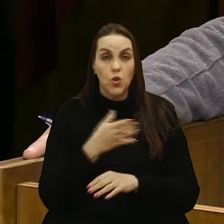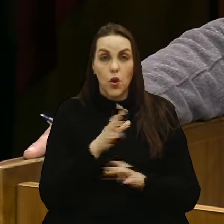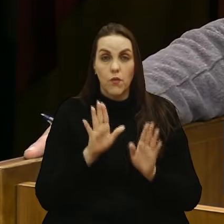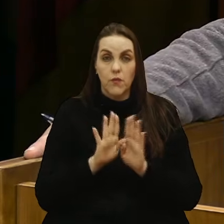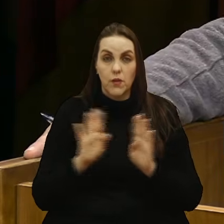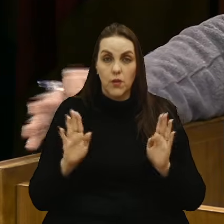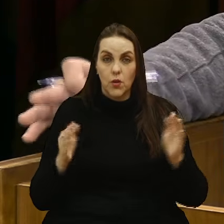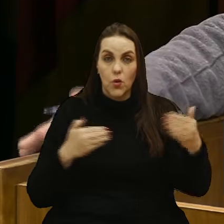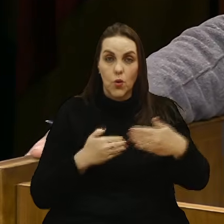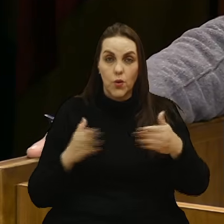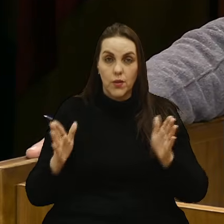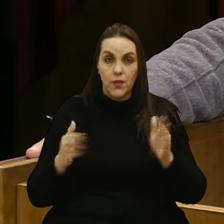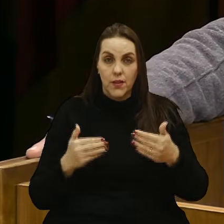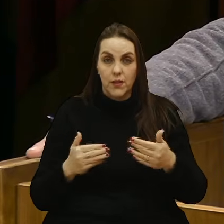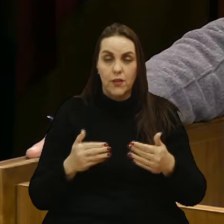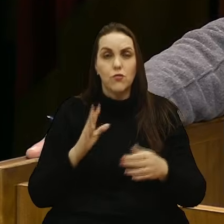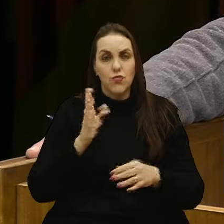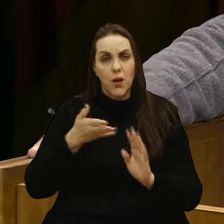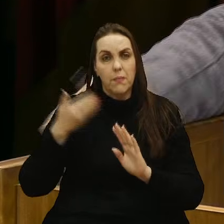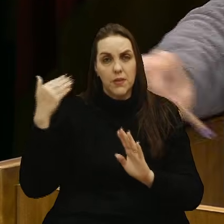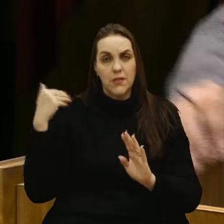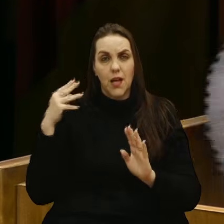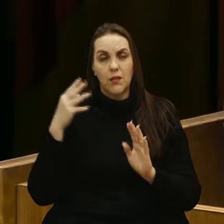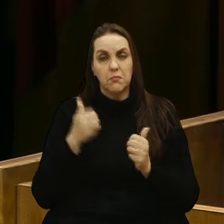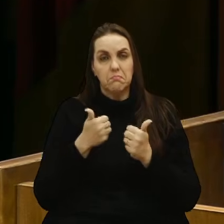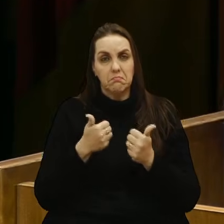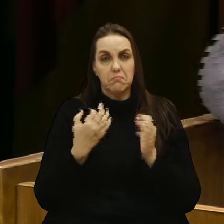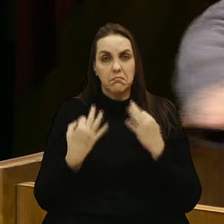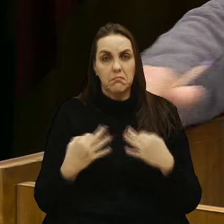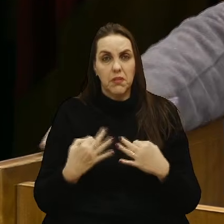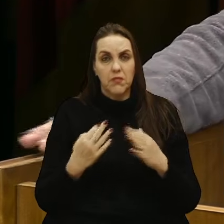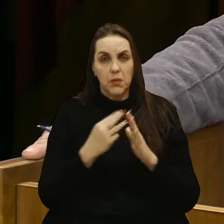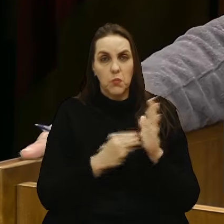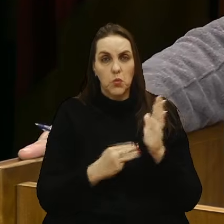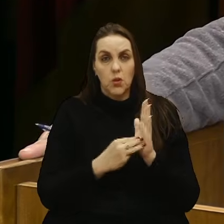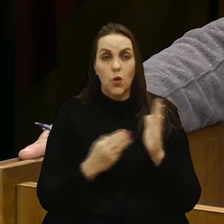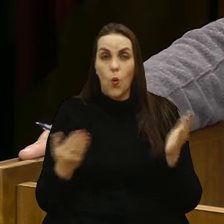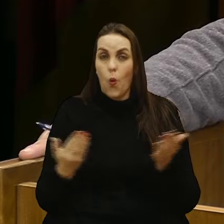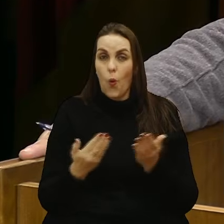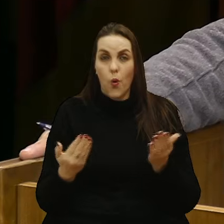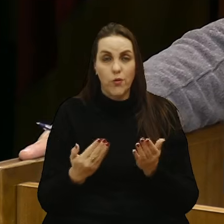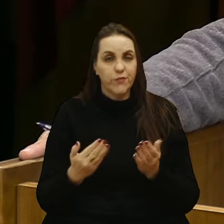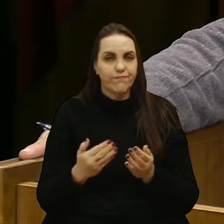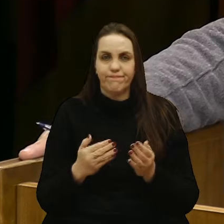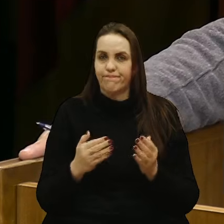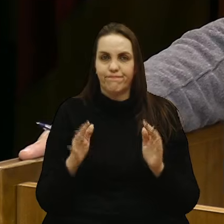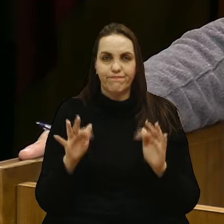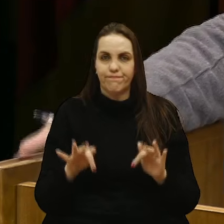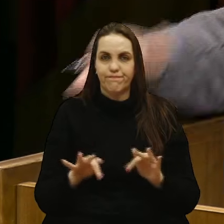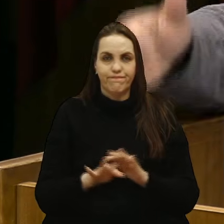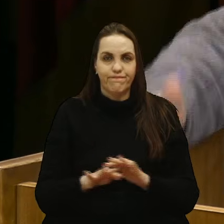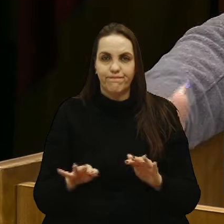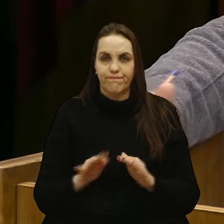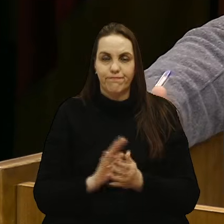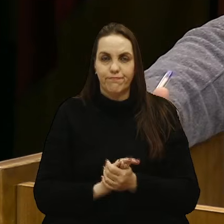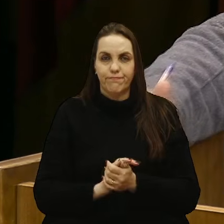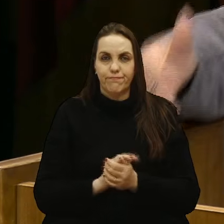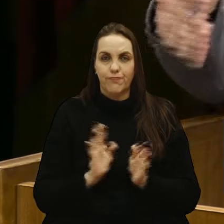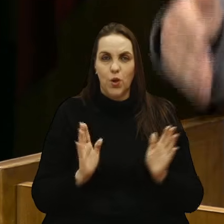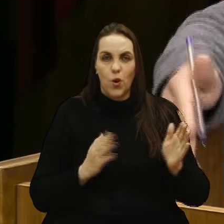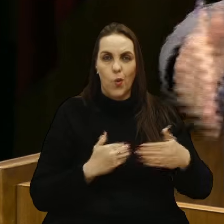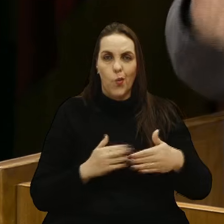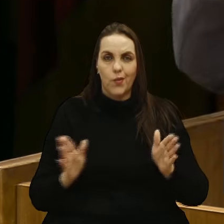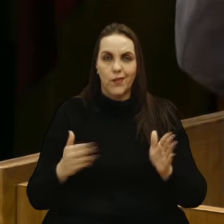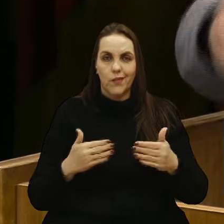exemplo. Isso nós temos que admitir. No entanto, hoje nós não somos mais exemplo. Os containers